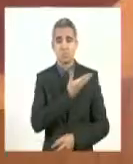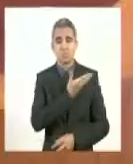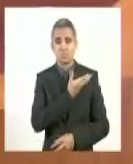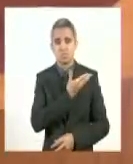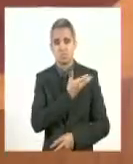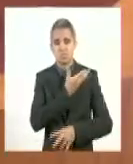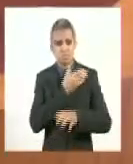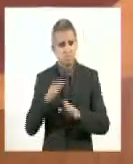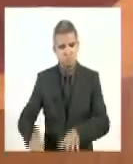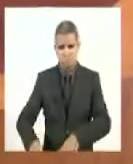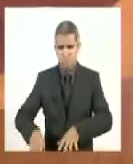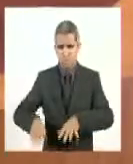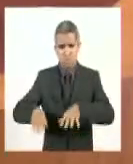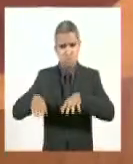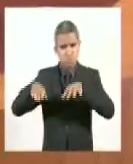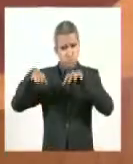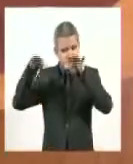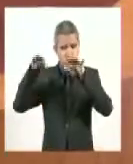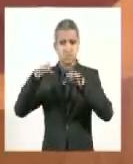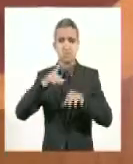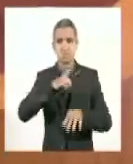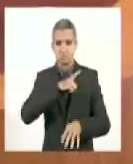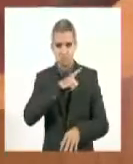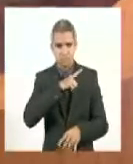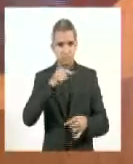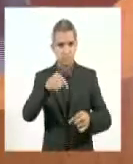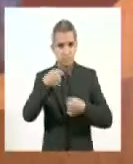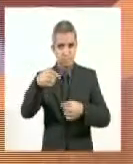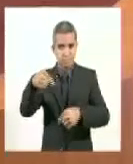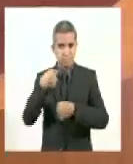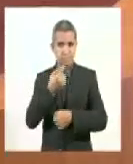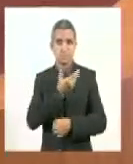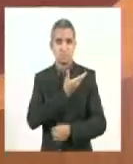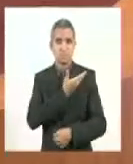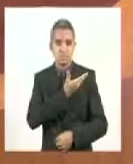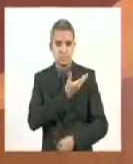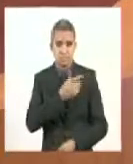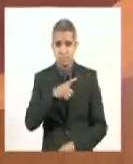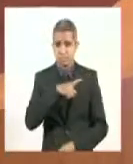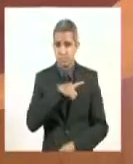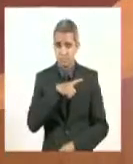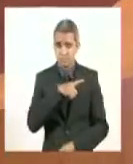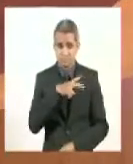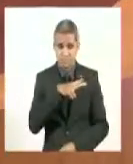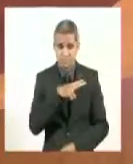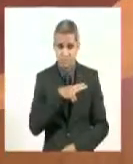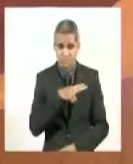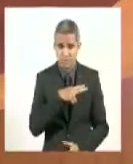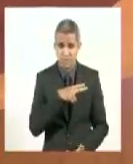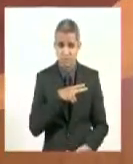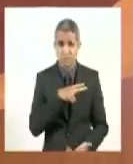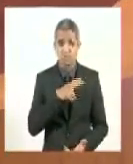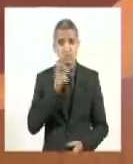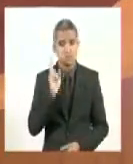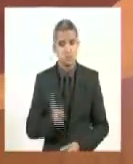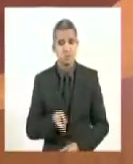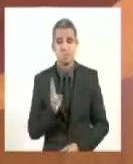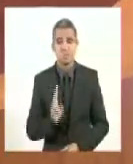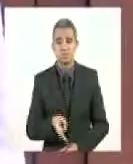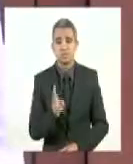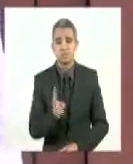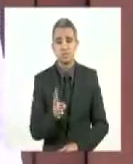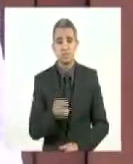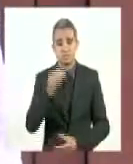aqui nessa Assembleia. Amigos pessoais, amigos a quem sempre tive toda